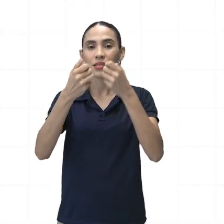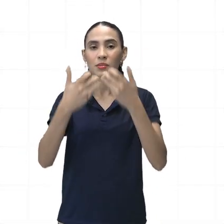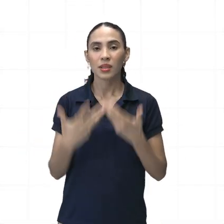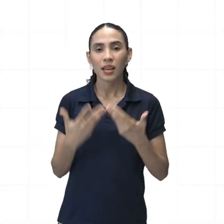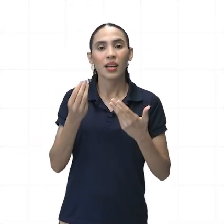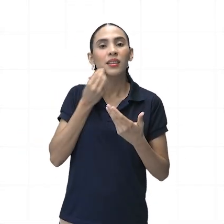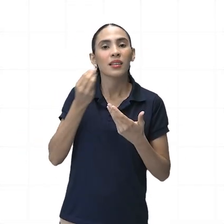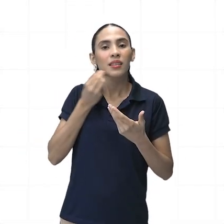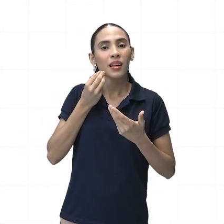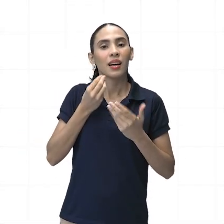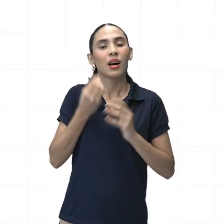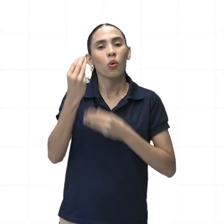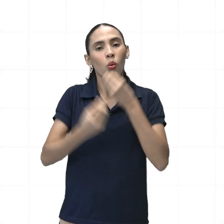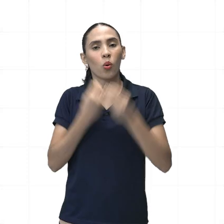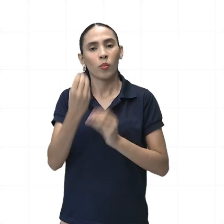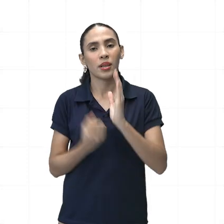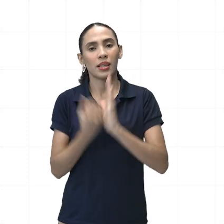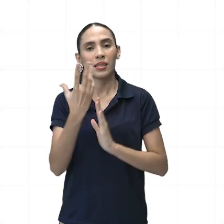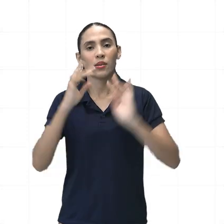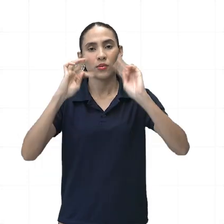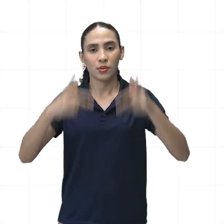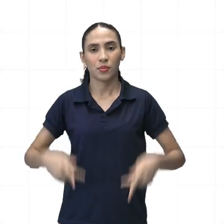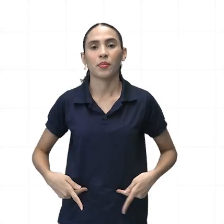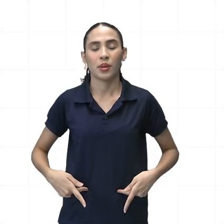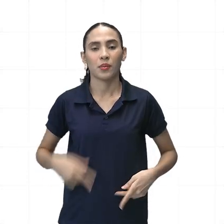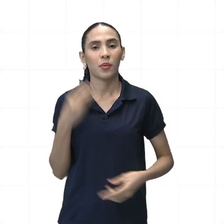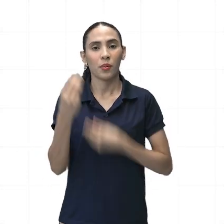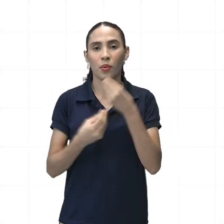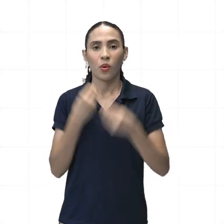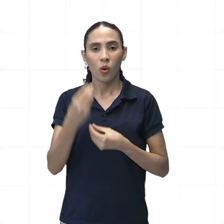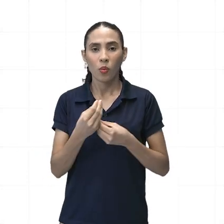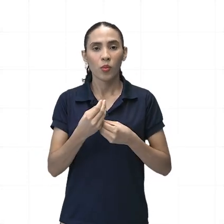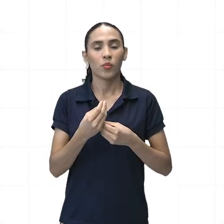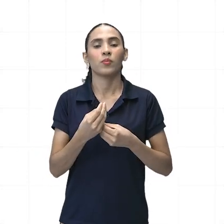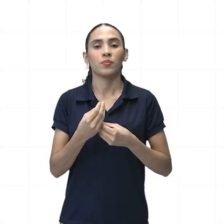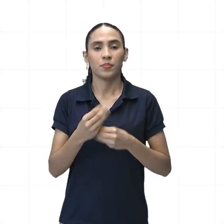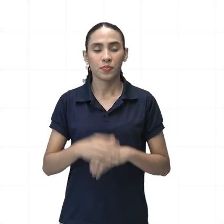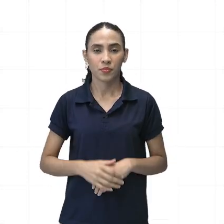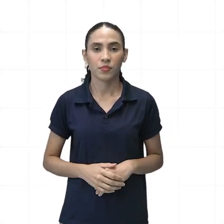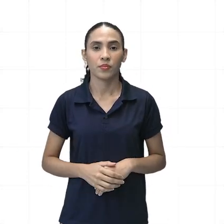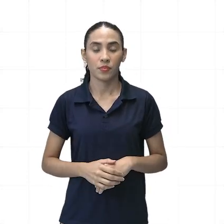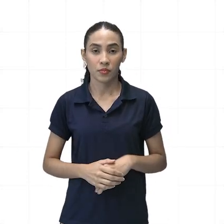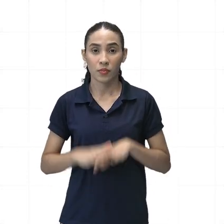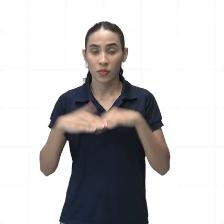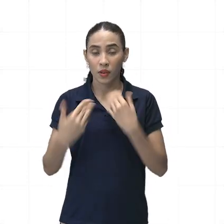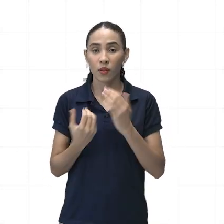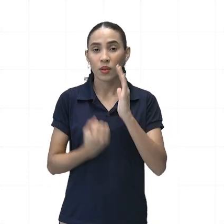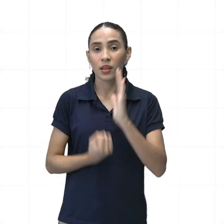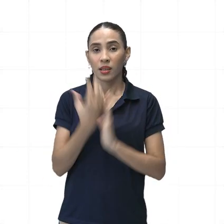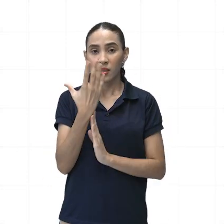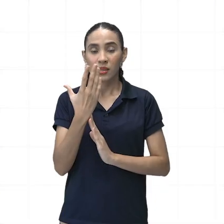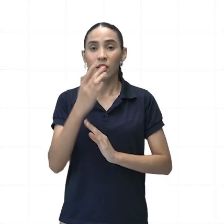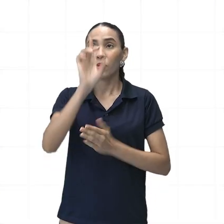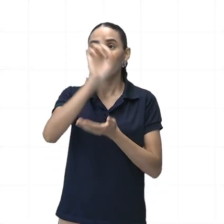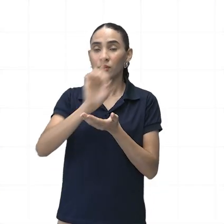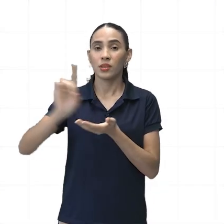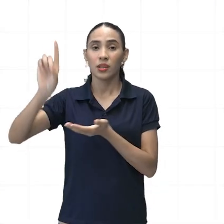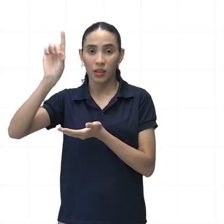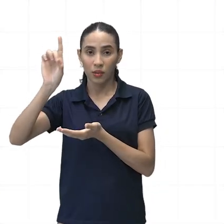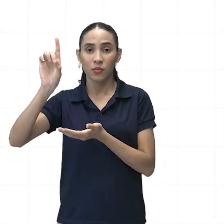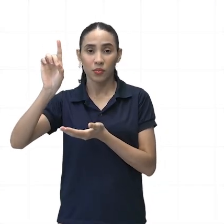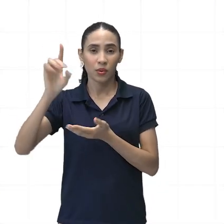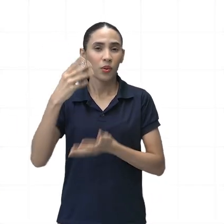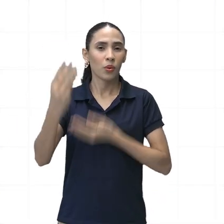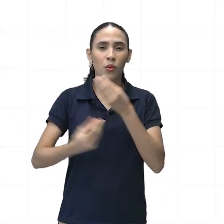explicar a origem do ser humano, o surgimento do ser humano, da raça humana, dessa criação de Deus,